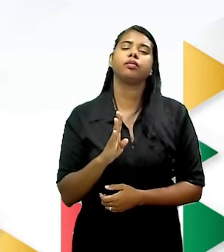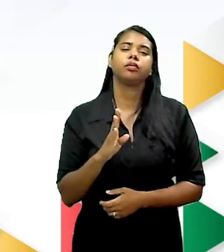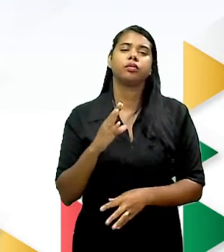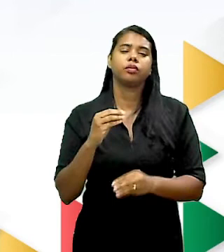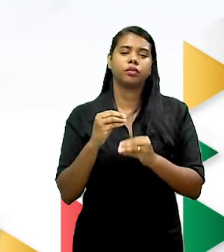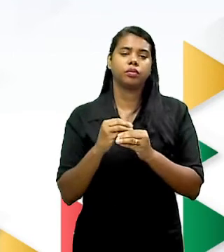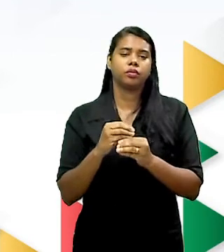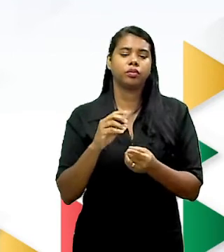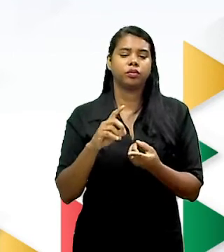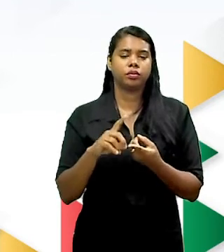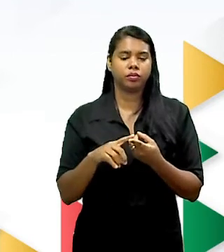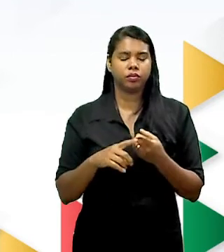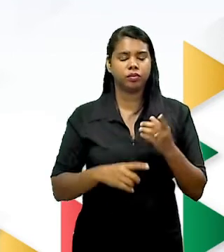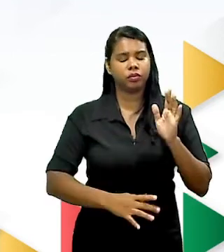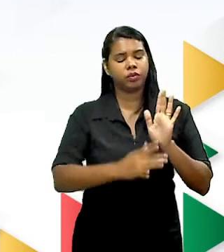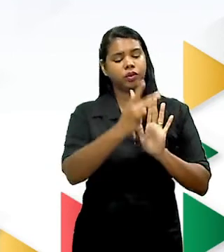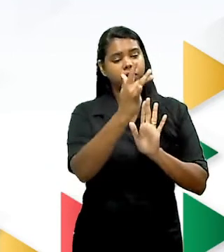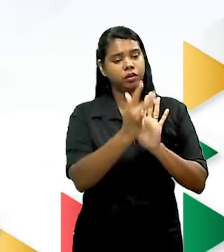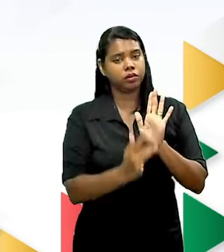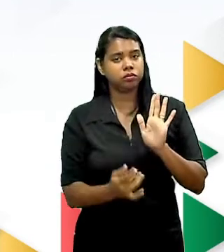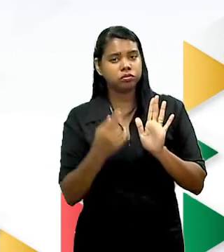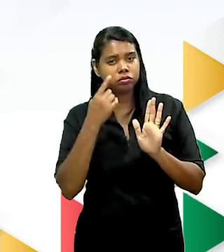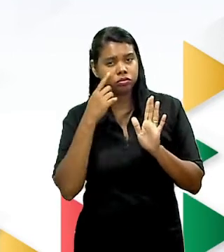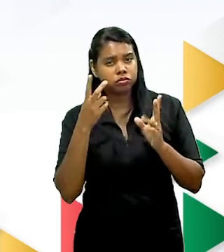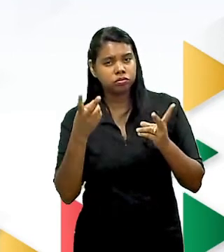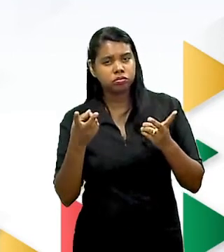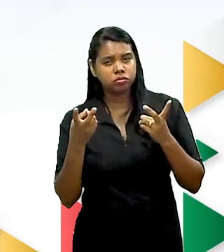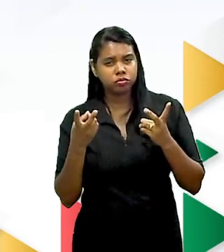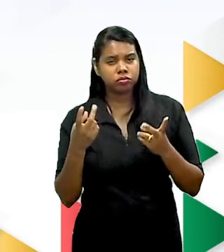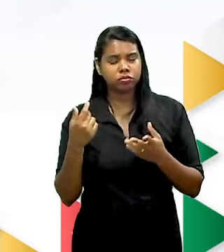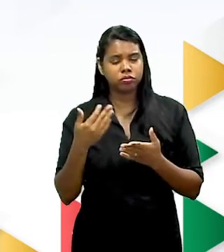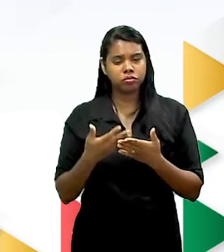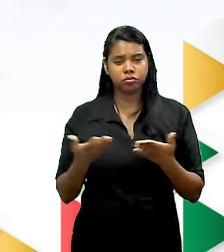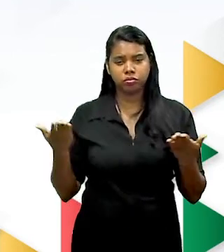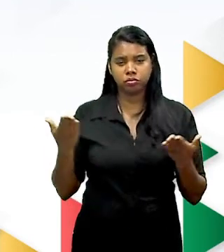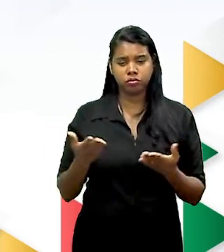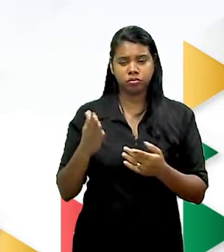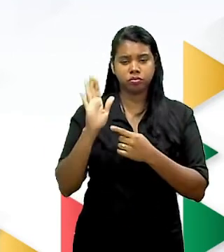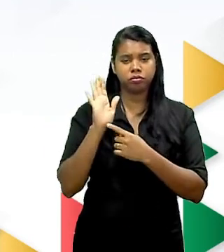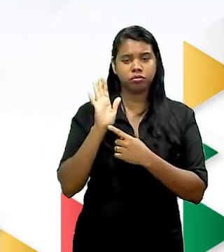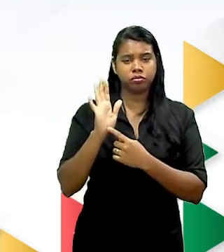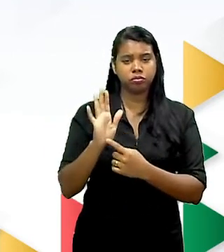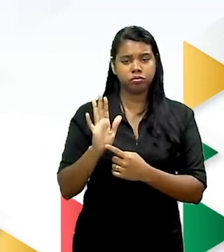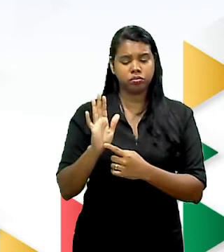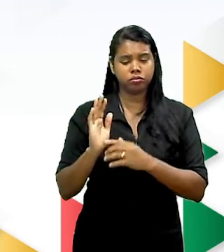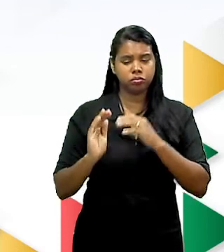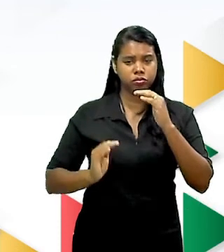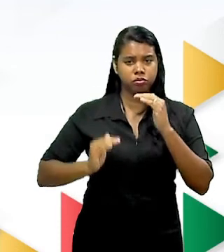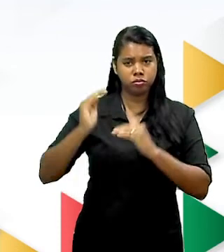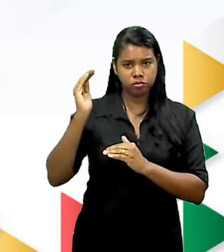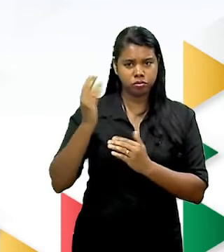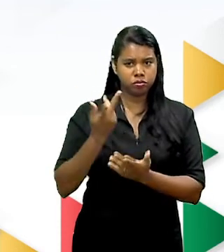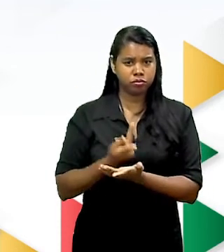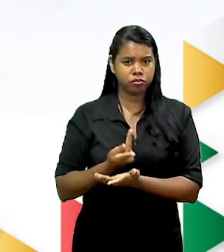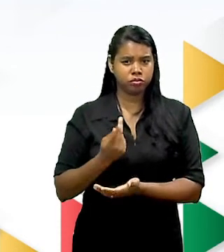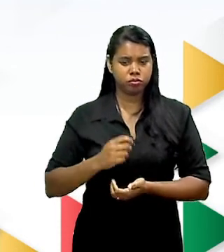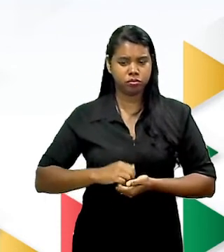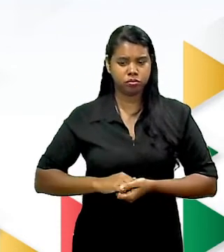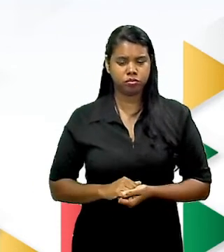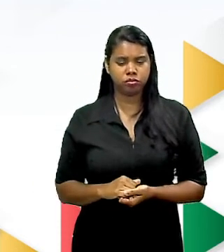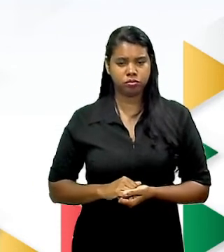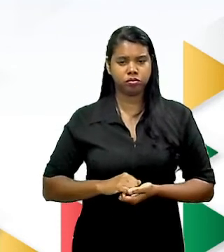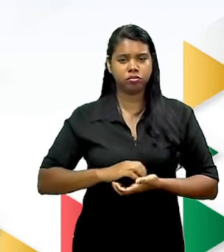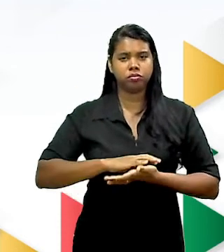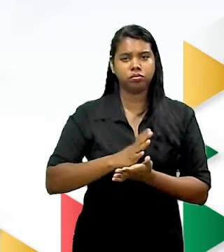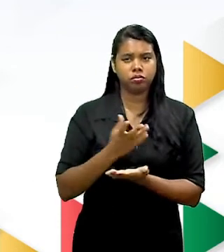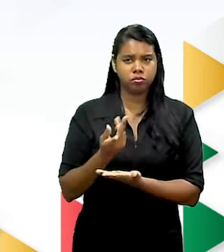inclusos na lista, visto que, ultimamente, apresentam um grande aumento das ocorrências de desastres